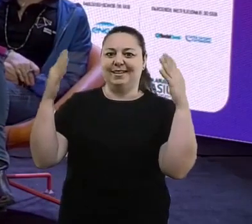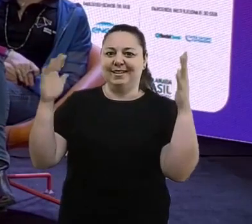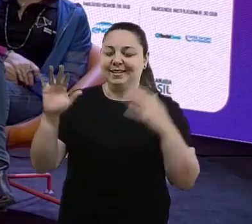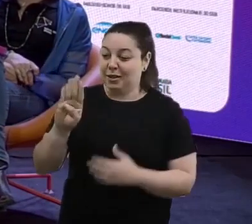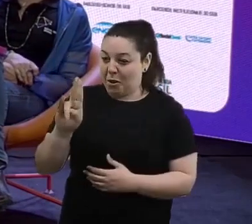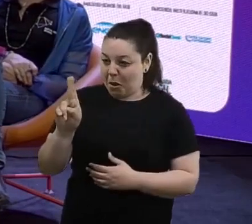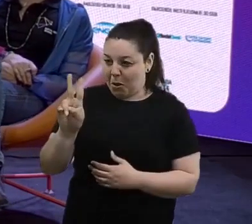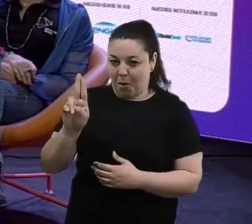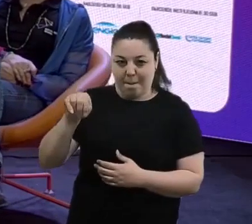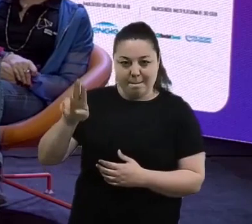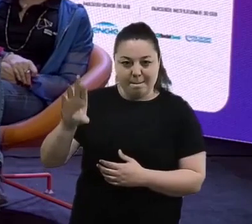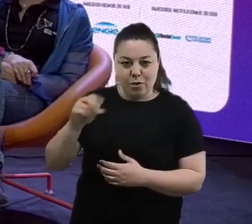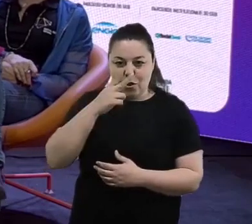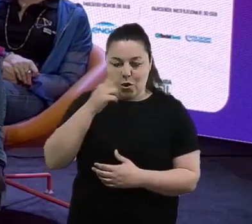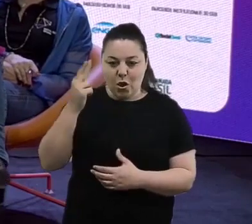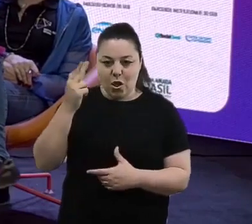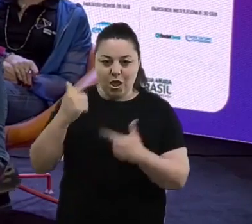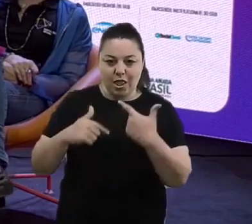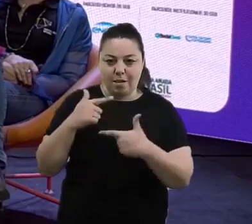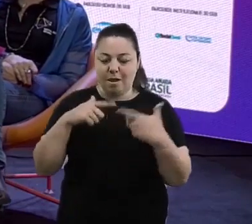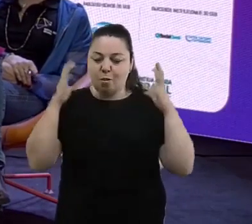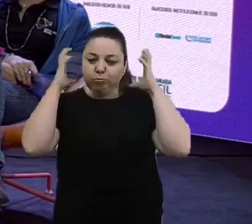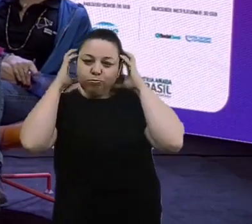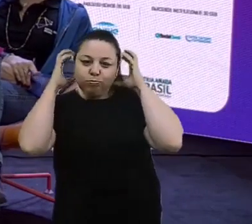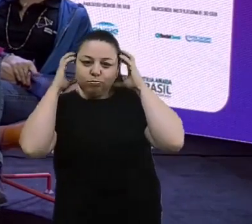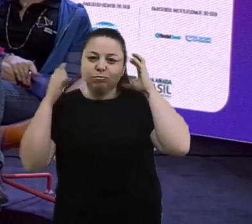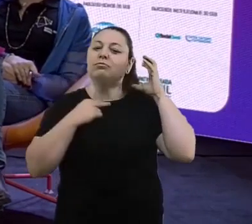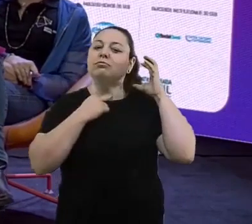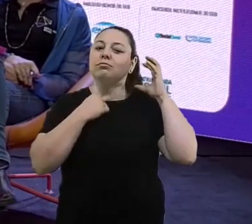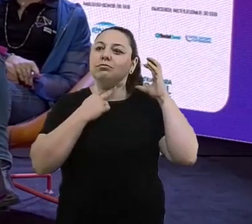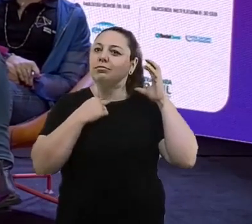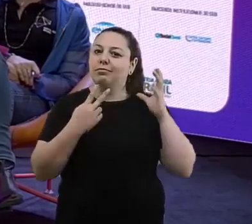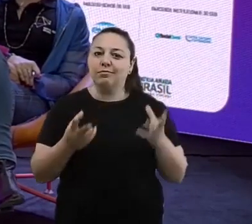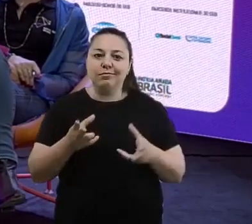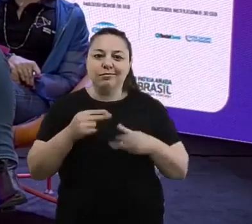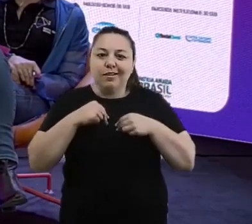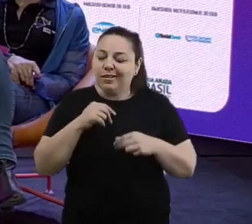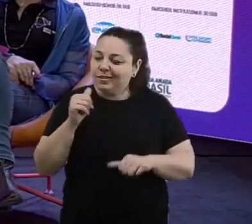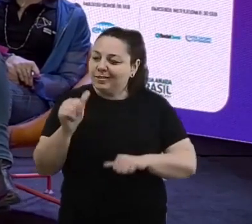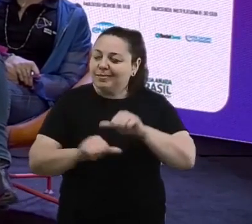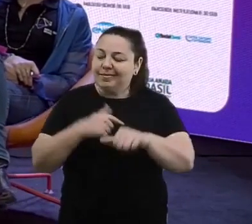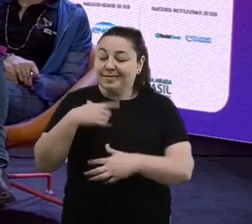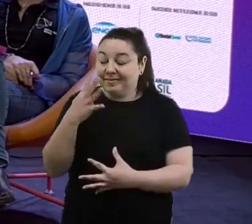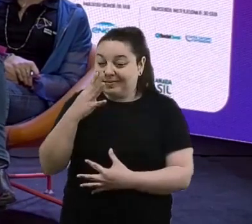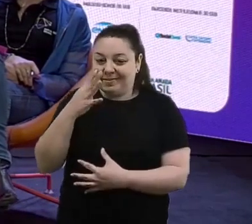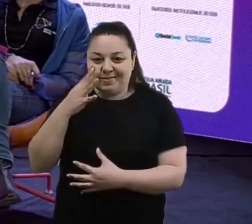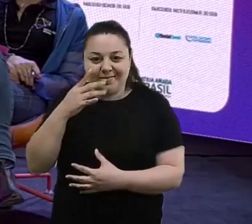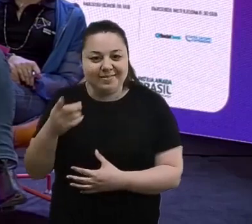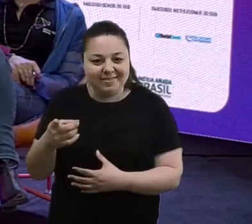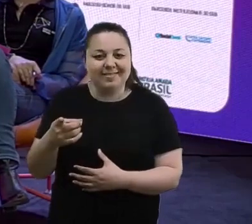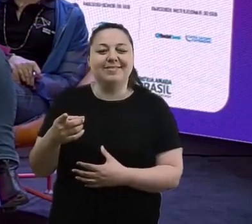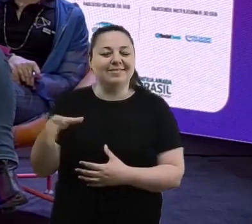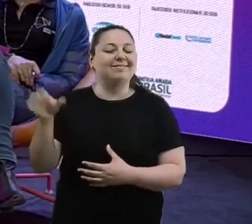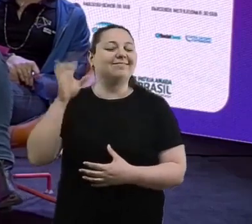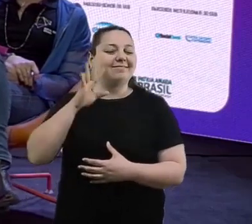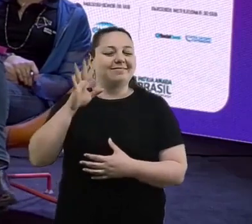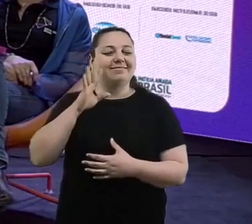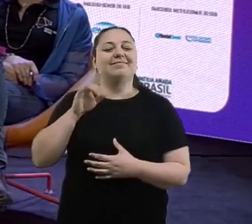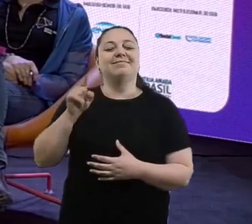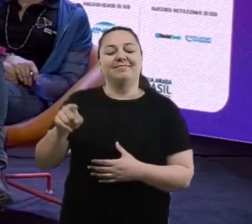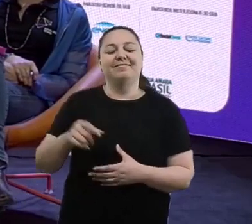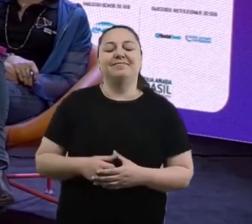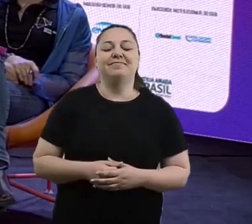então, de acompanhamentos semanais ou quinzenais do que havia sido produzido de alimento no estado de Minas Gerais, para que a gente tivesse insumos, mas de